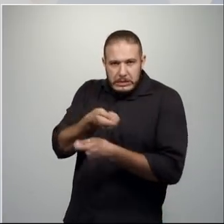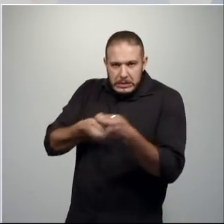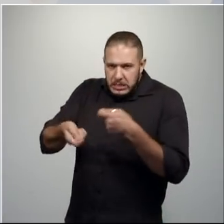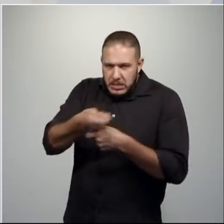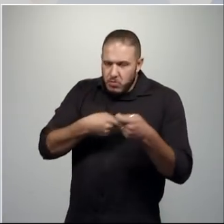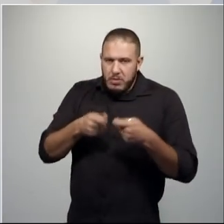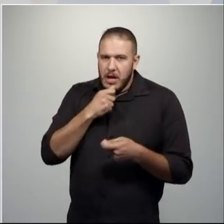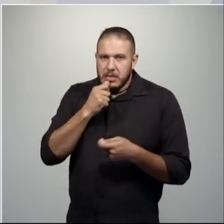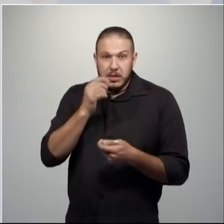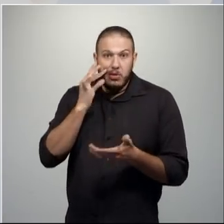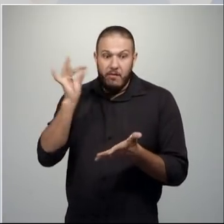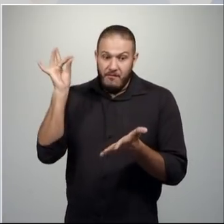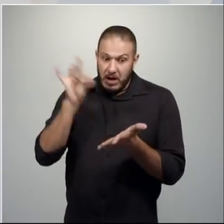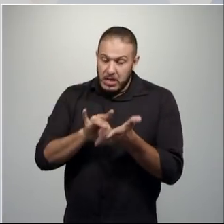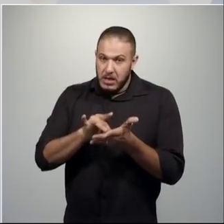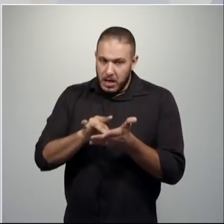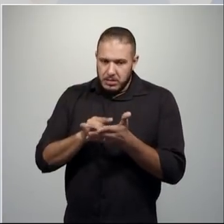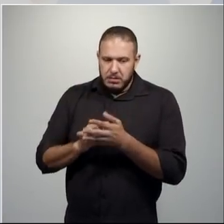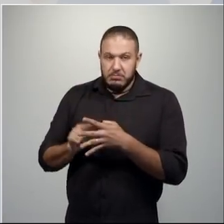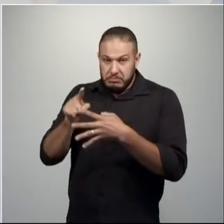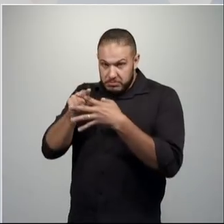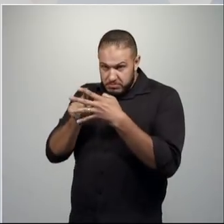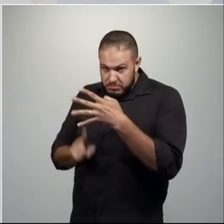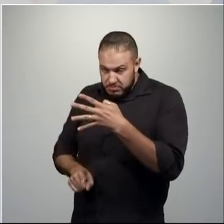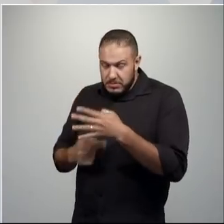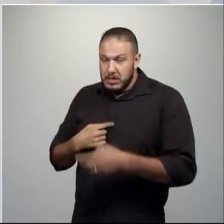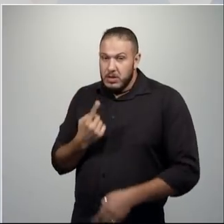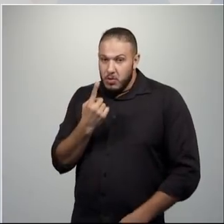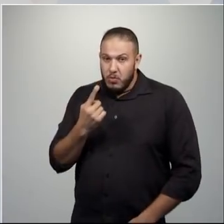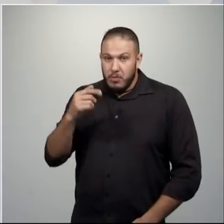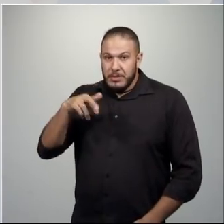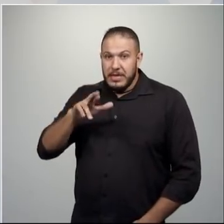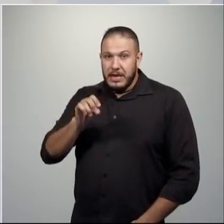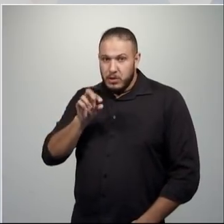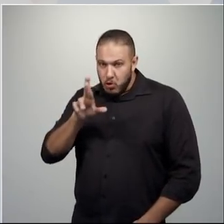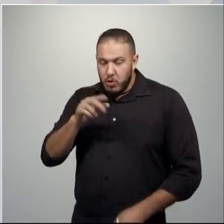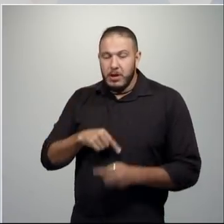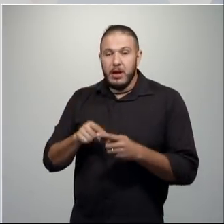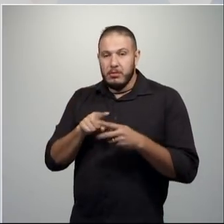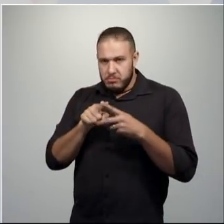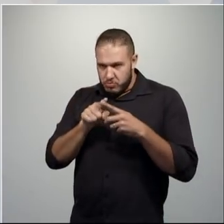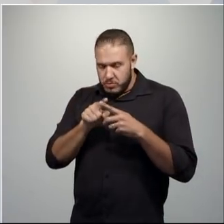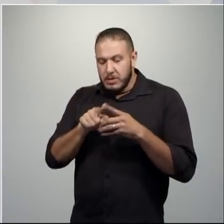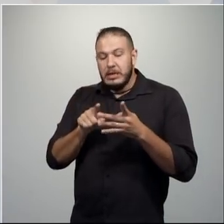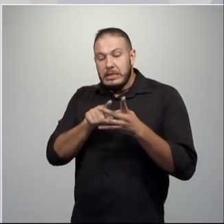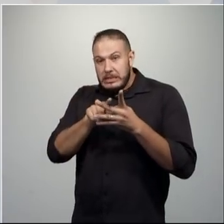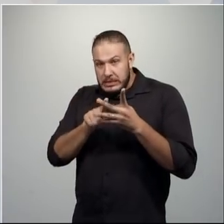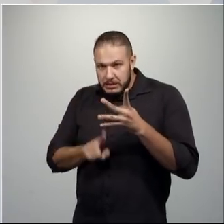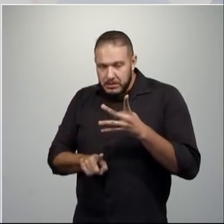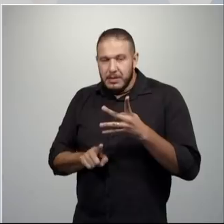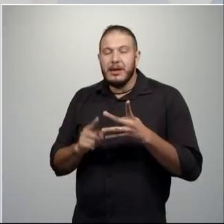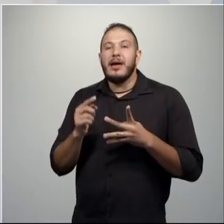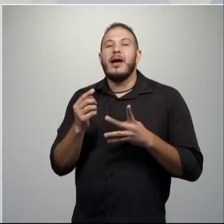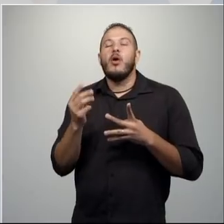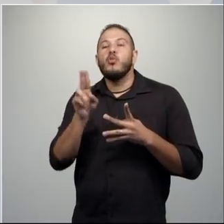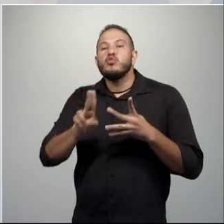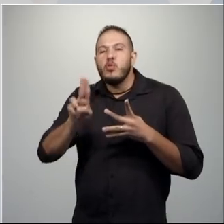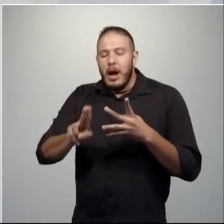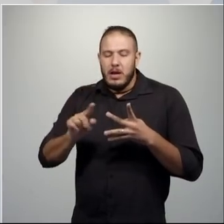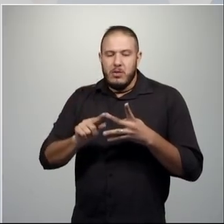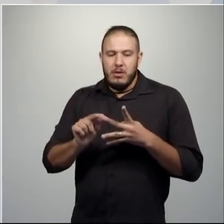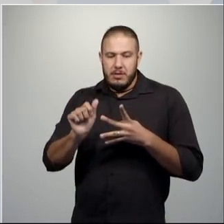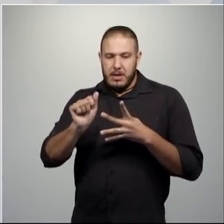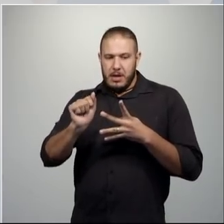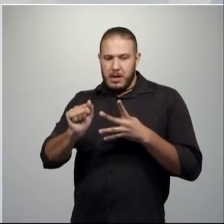validados na rede temos um minerador três usuários a b e c o usuário a tem